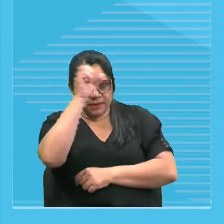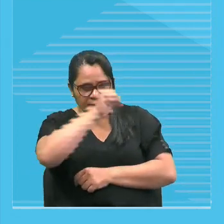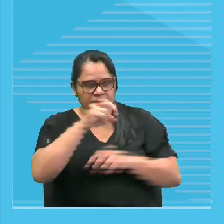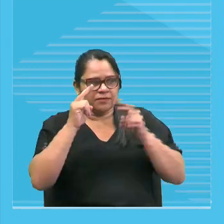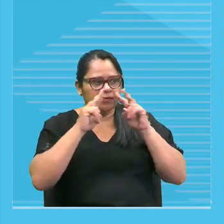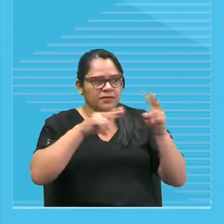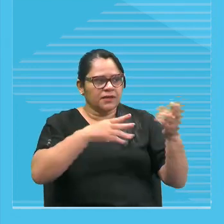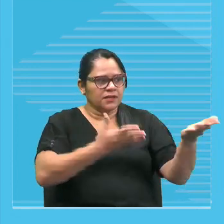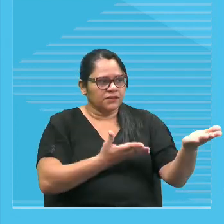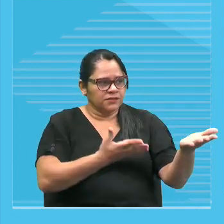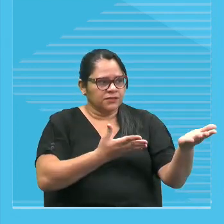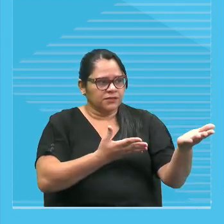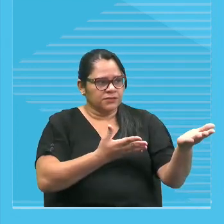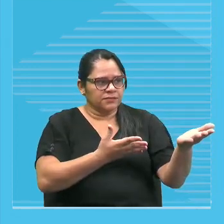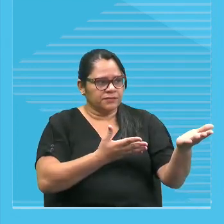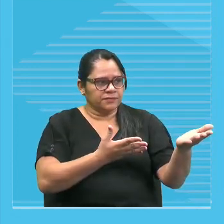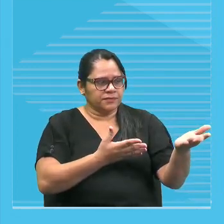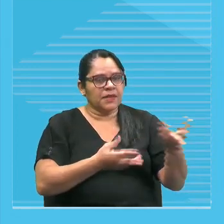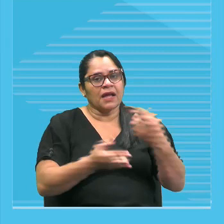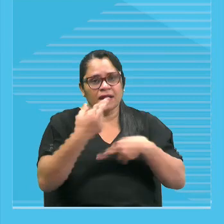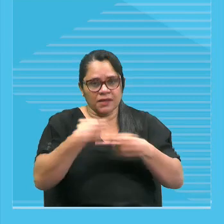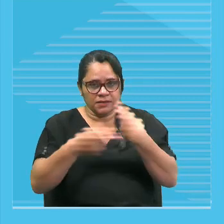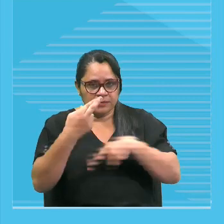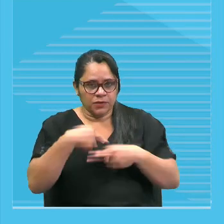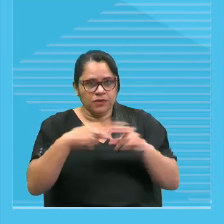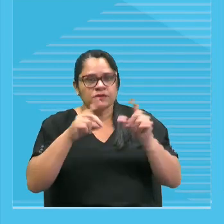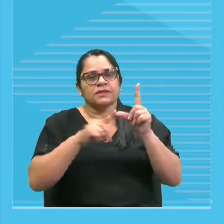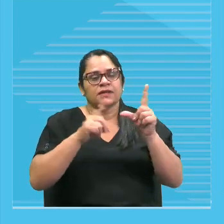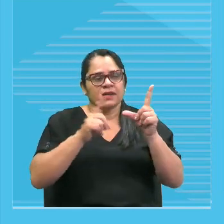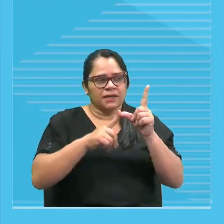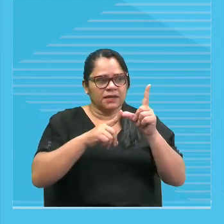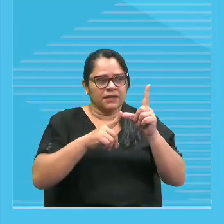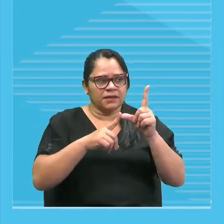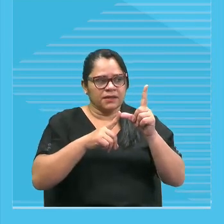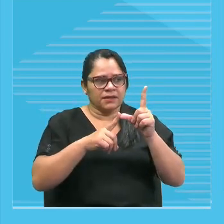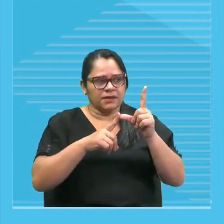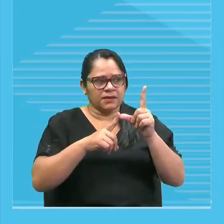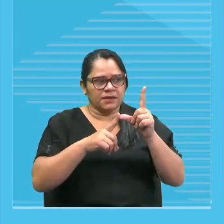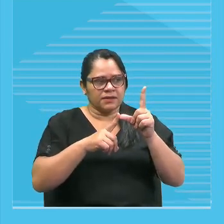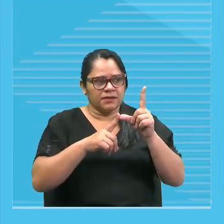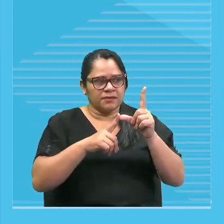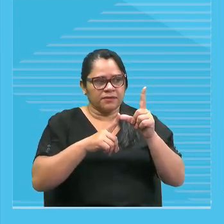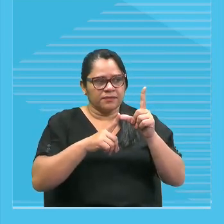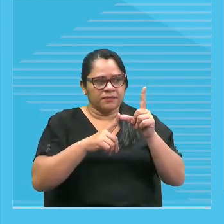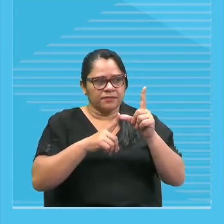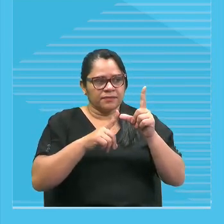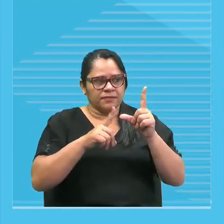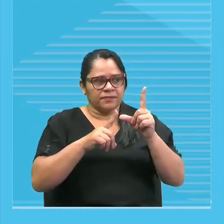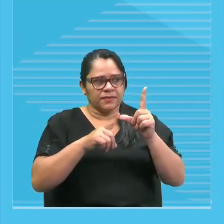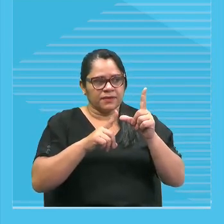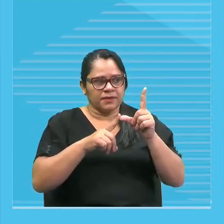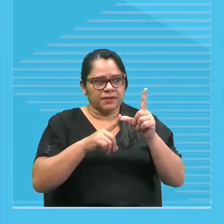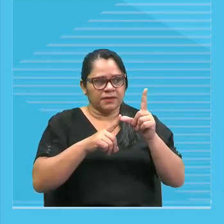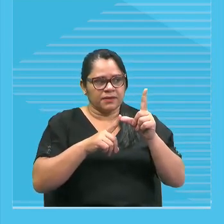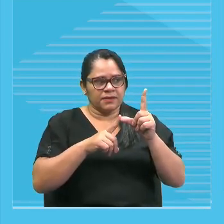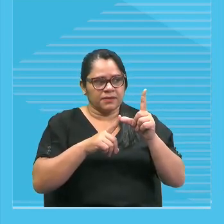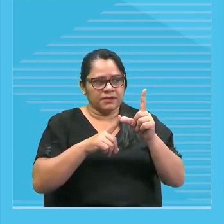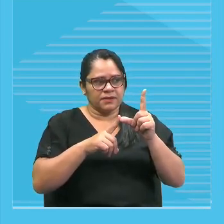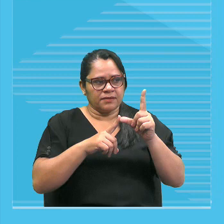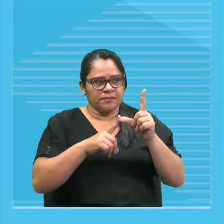lá pelo banco a resposta aqui é a letra o fora de lugar animação tá vendo aqui ó